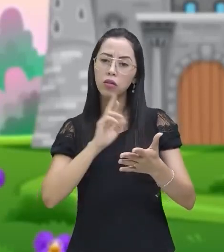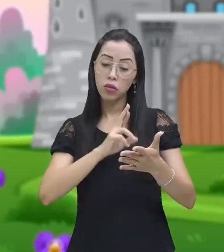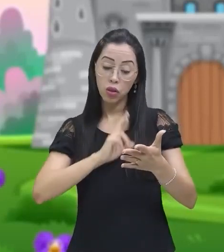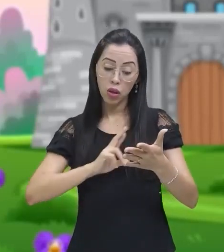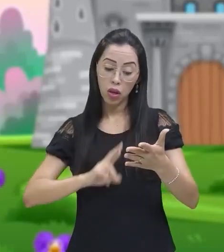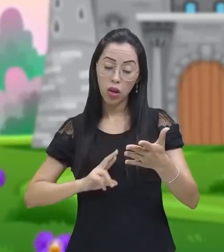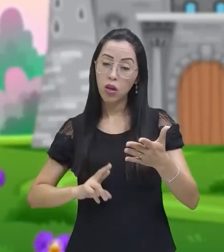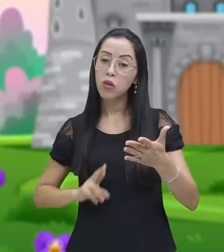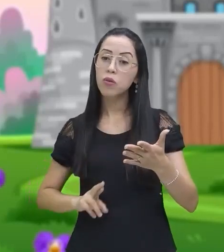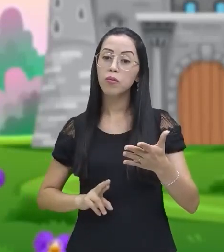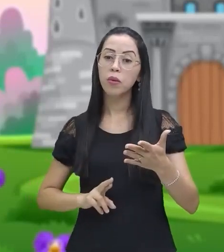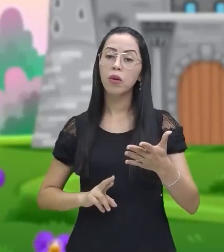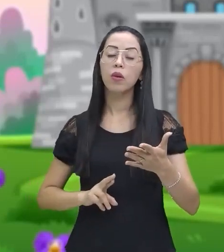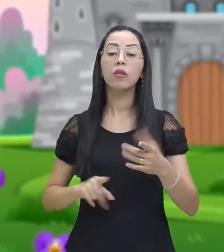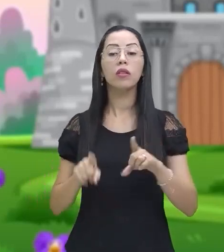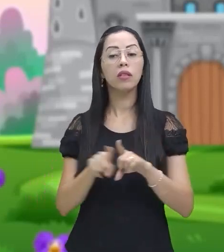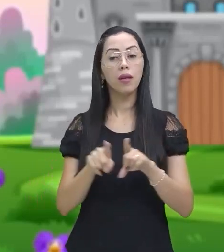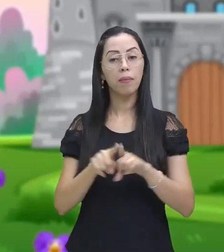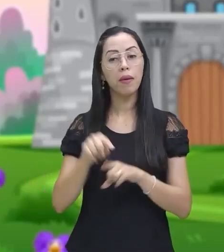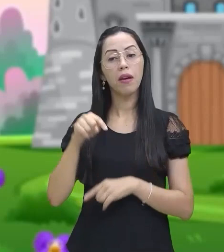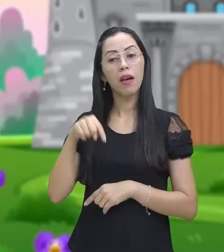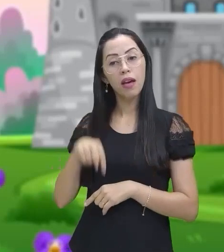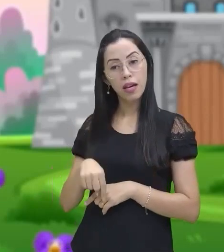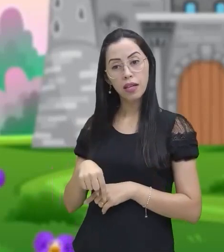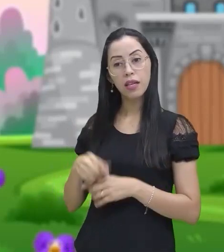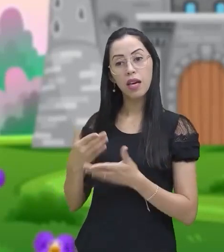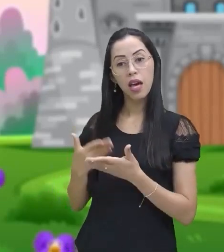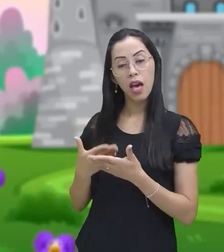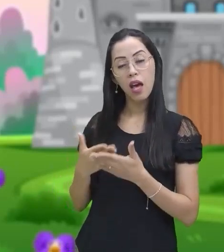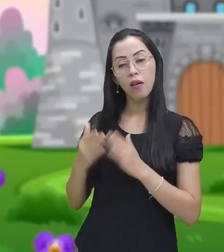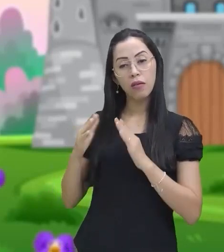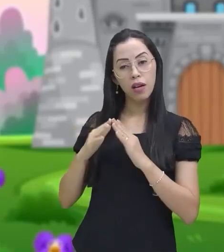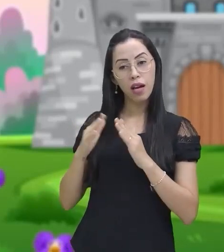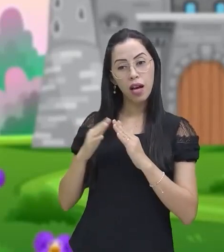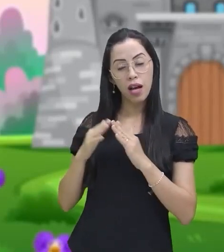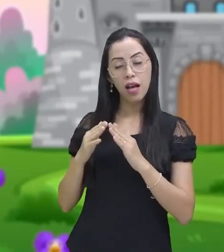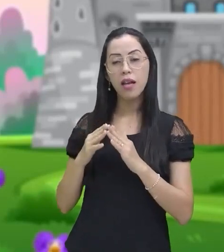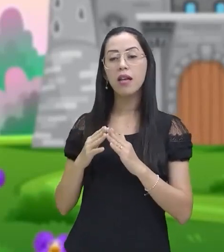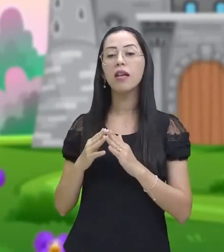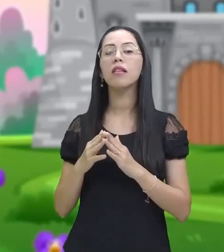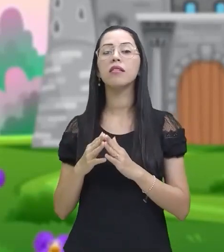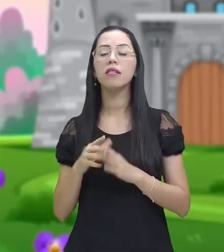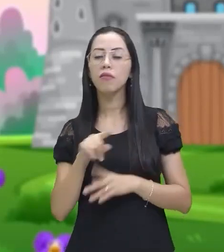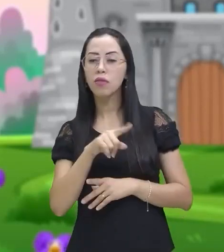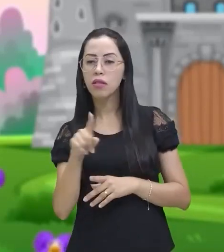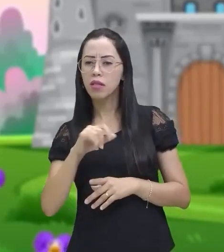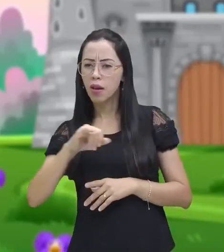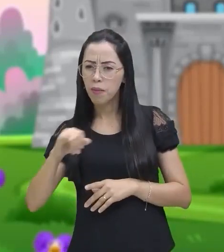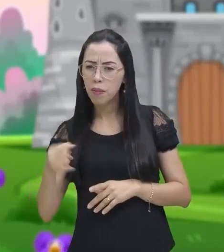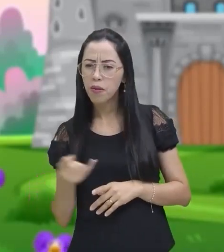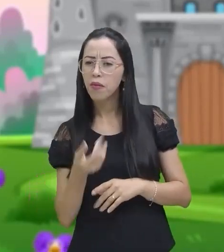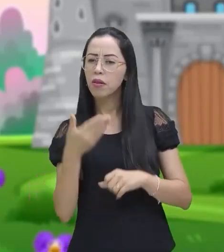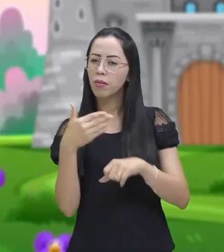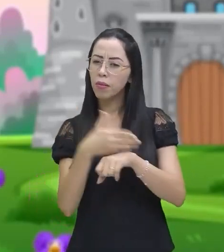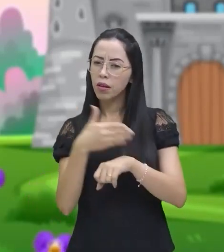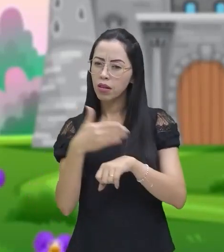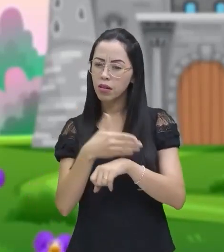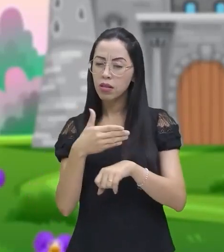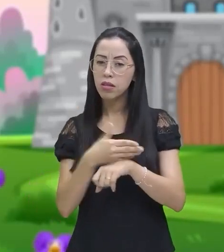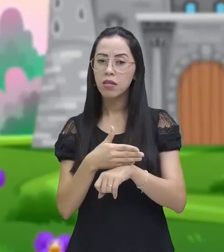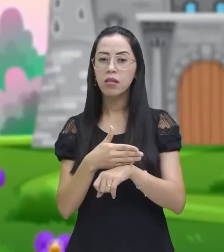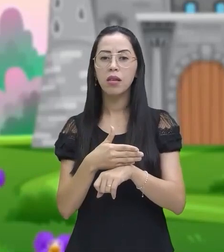professoras passam na TV, de todas as disciplinas, participe, aproveite esse momento para não ficar de